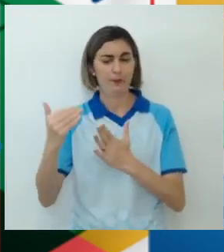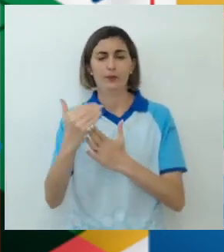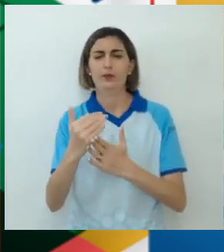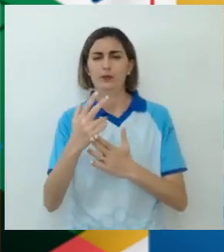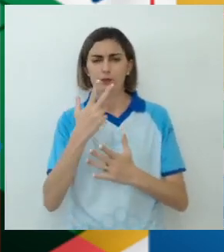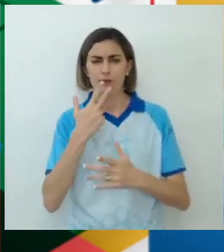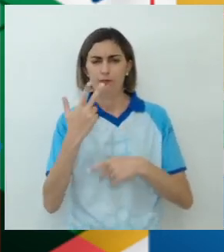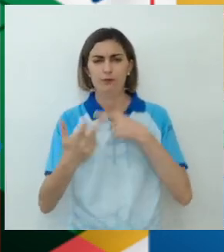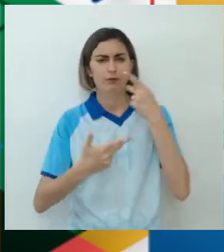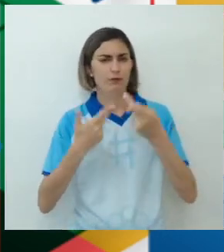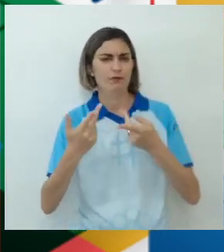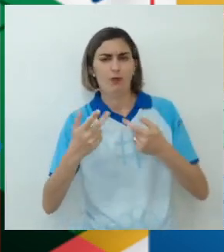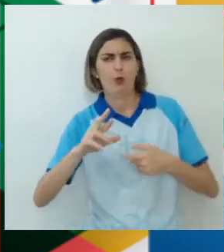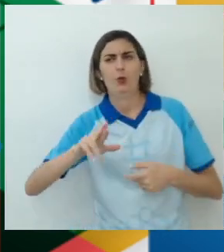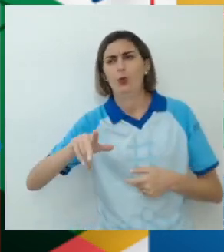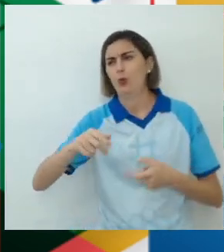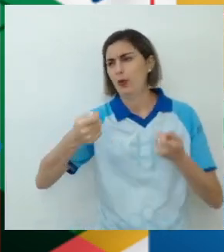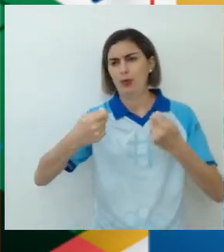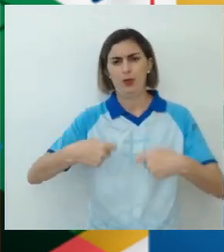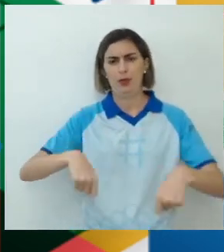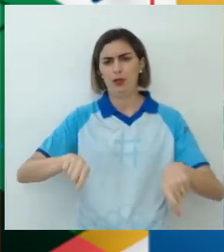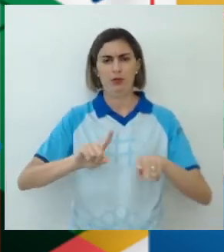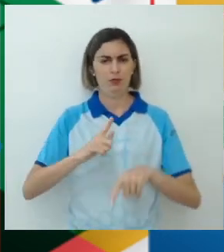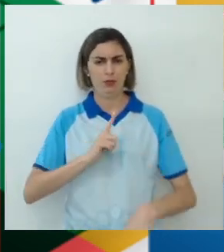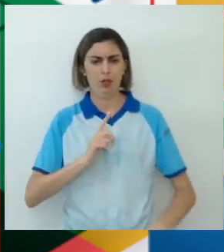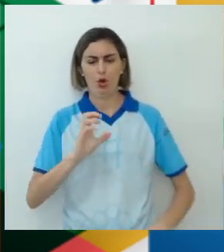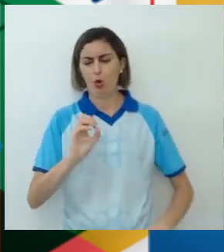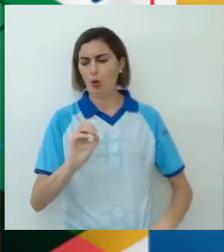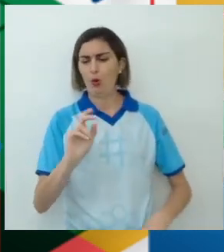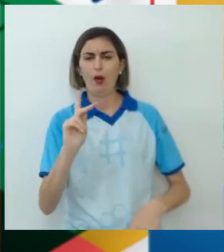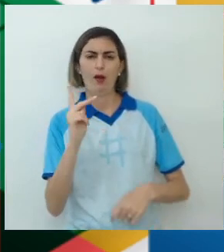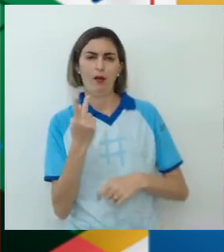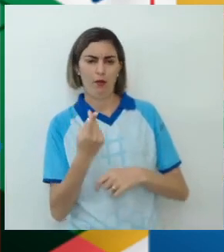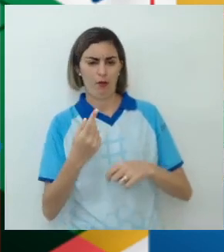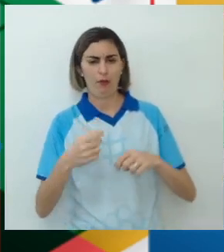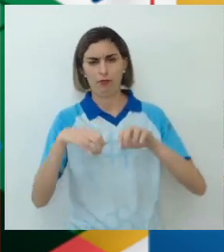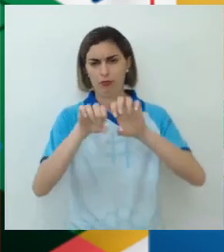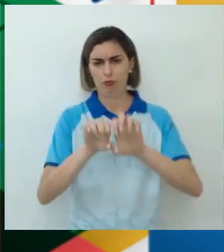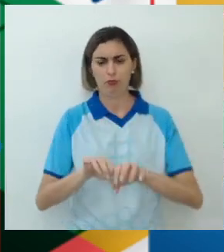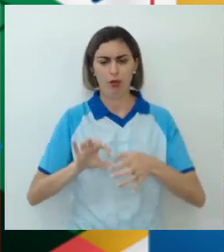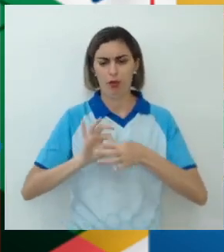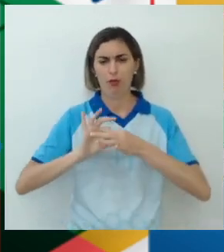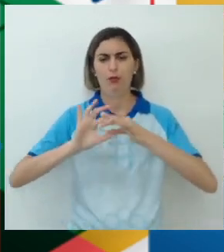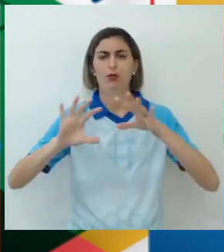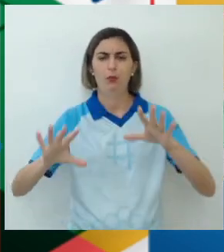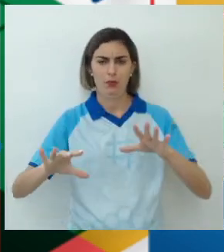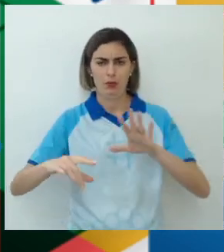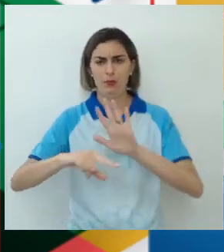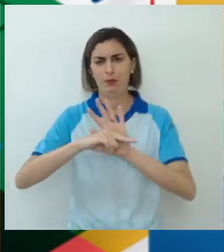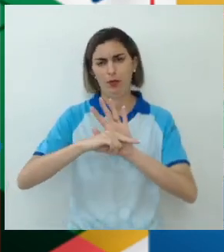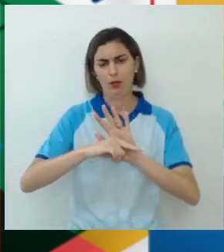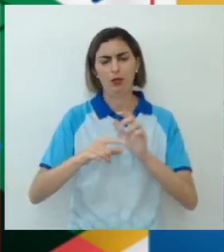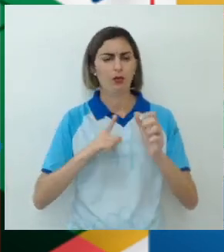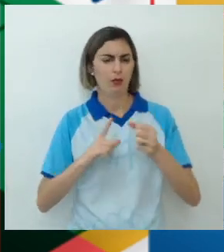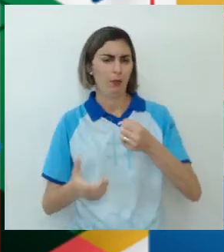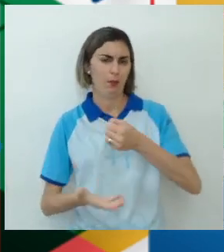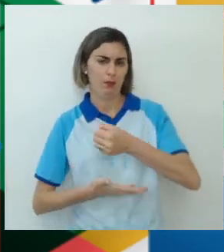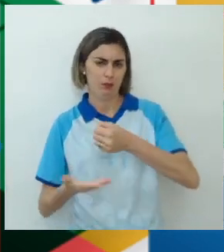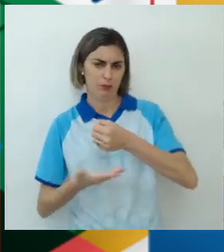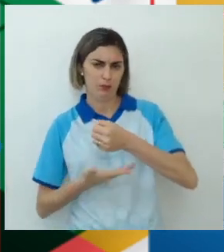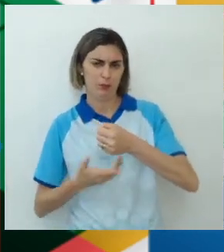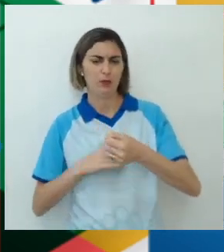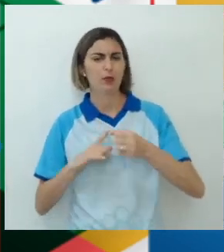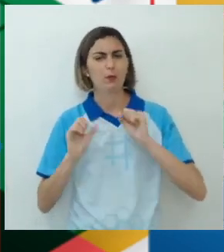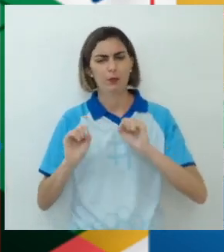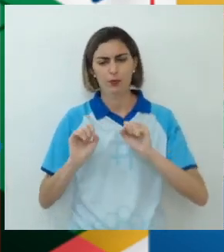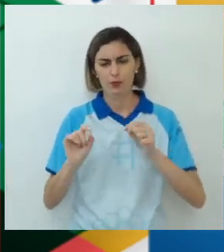diz assim, olha, não é necessário ter OH na estrutura ou liberar OH- para ser uma base. Ele até